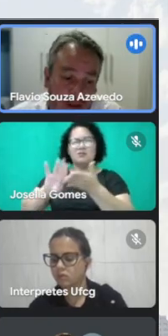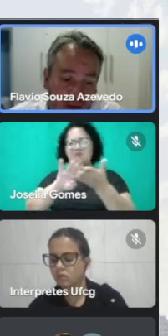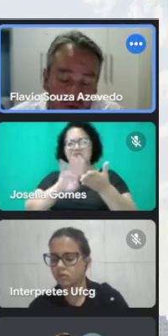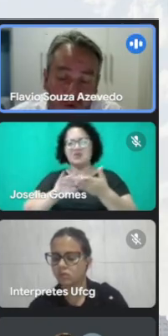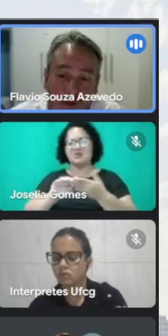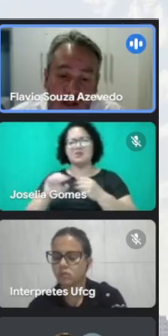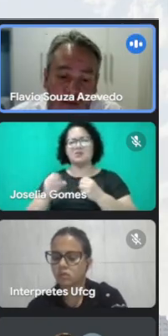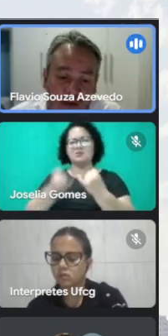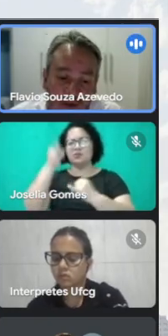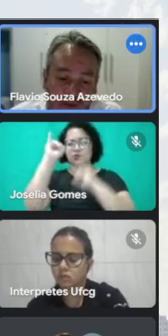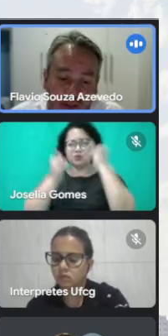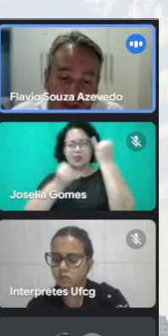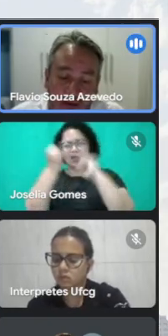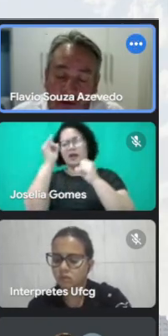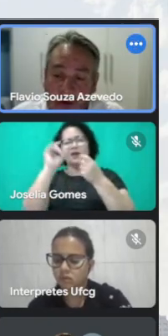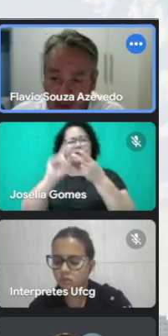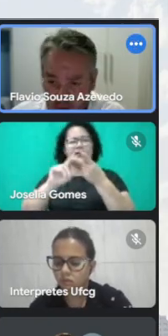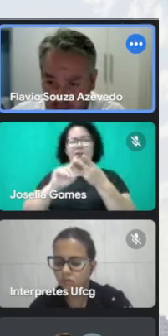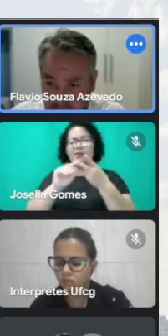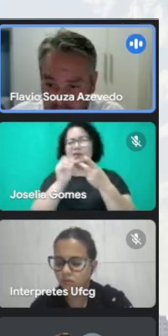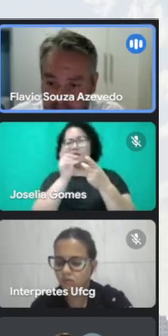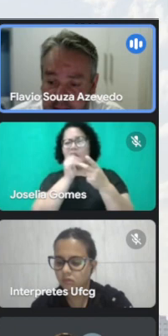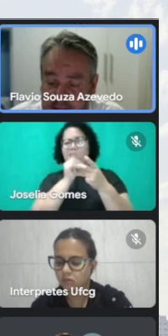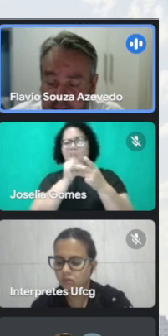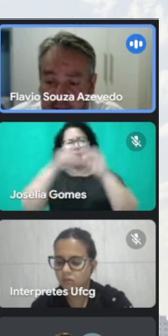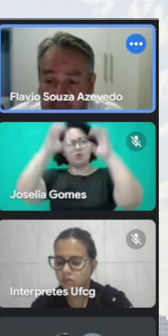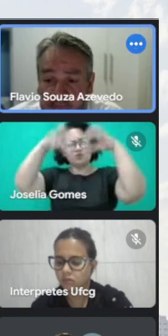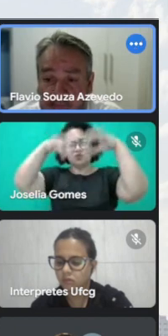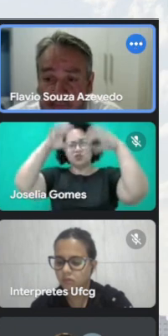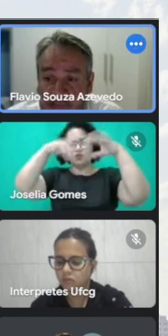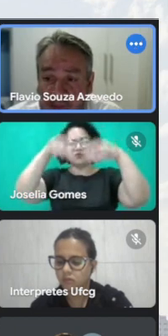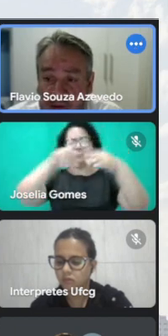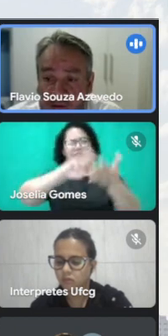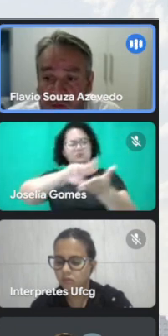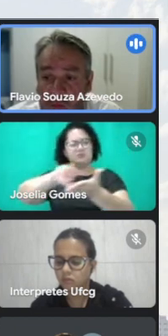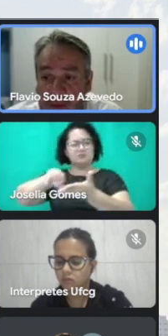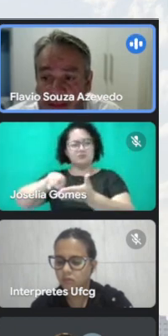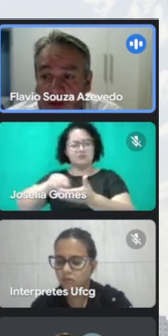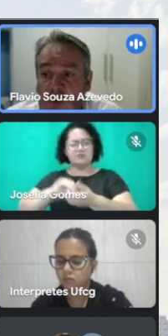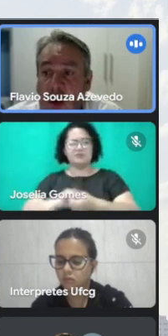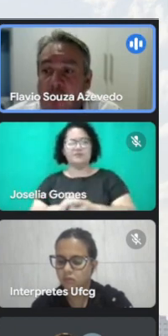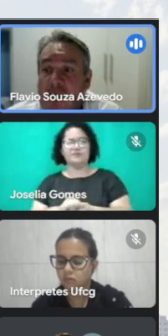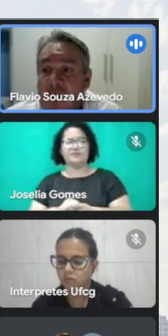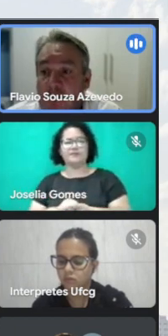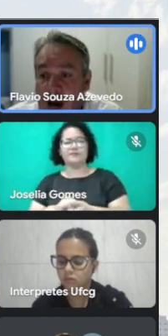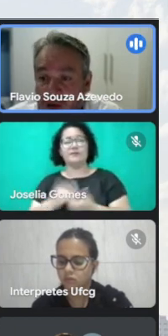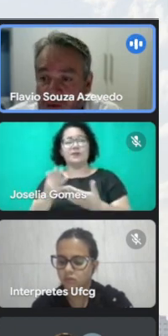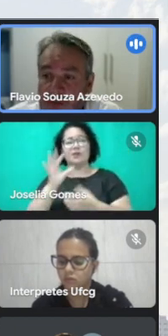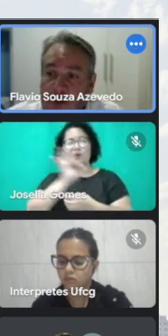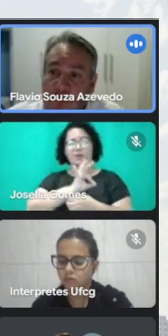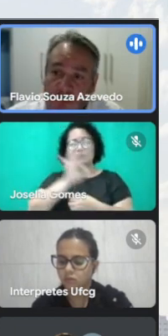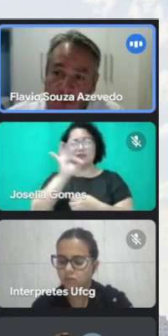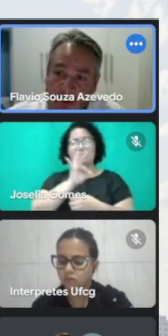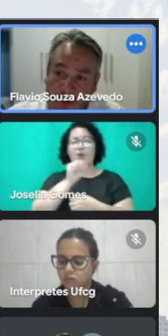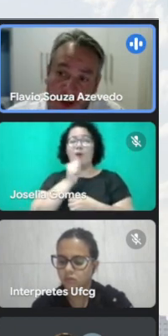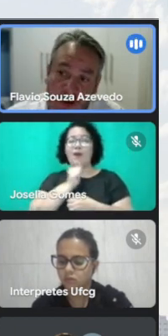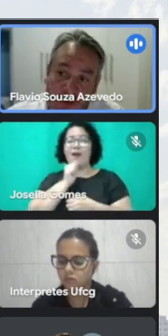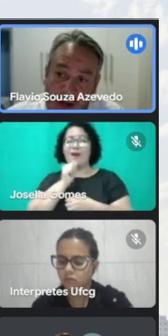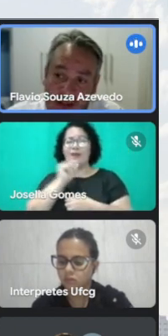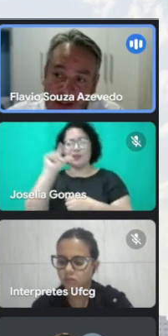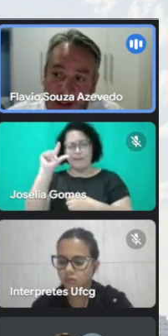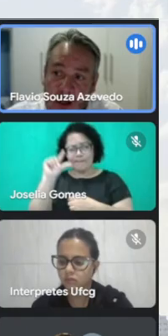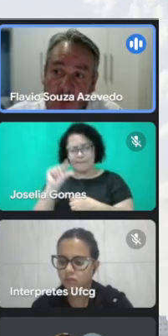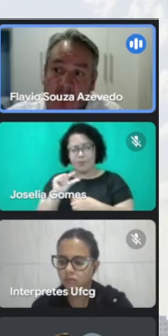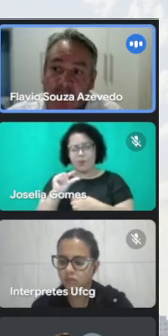que são resultado de chuvas, lavagem de pavimento, regas, etc. Então, o percentual ainda é baixo, né? Embora